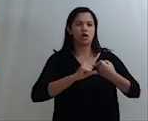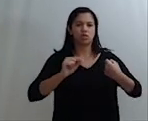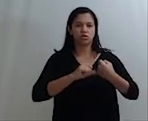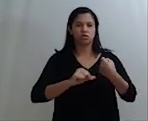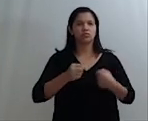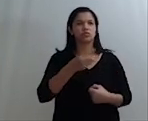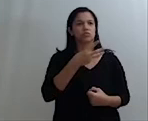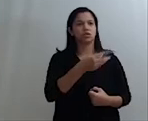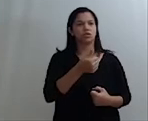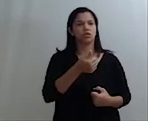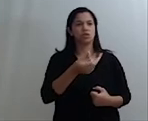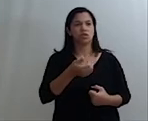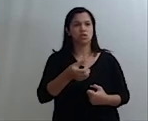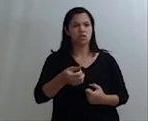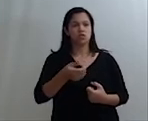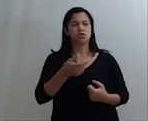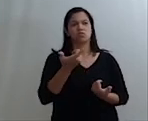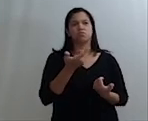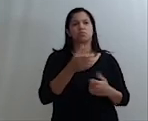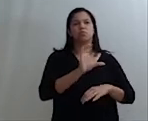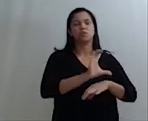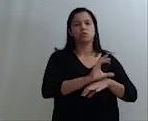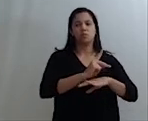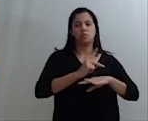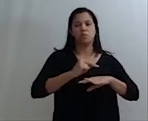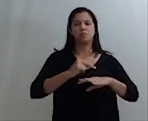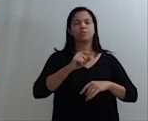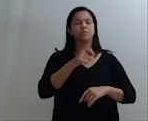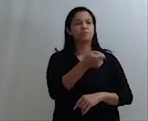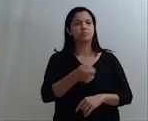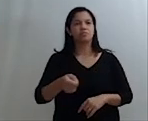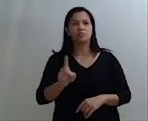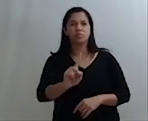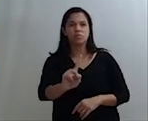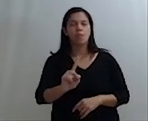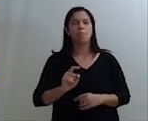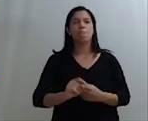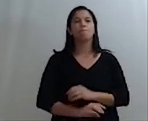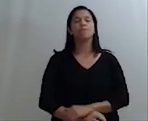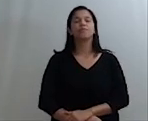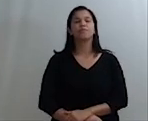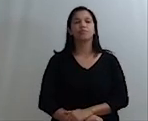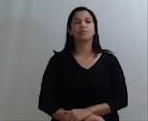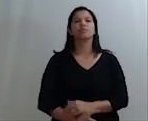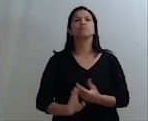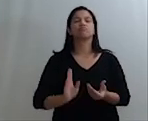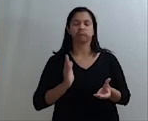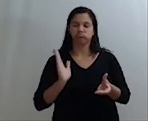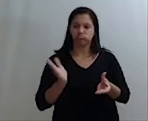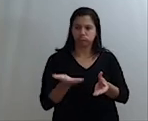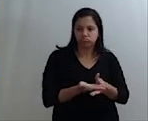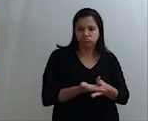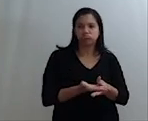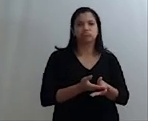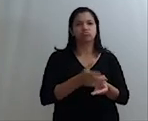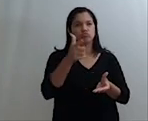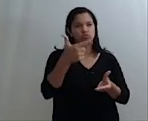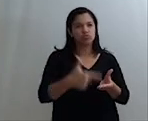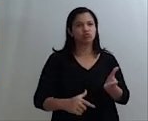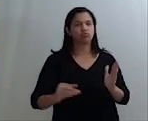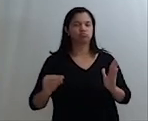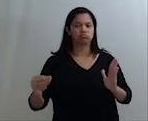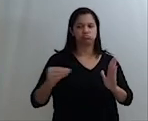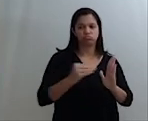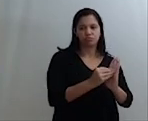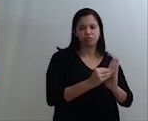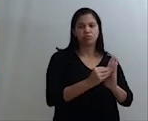CPP pois bem amos o habias Corpus com relação a essa decisão contra